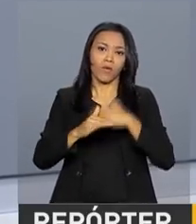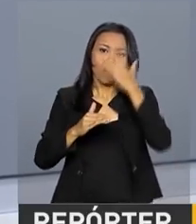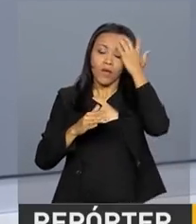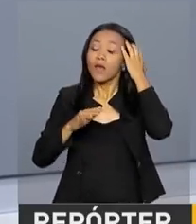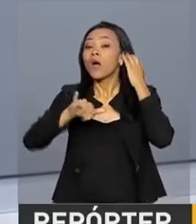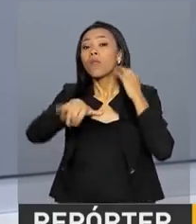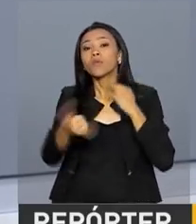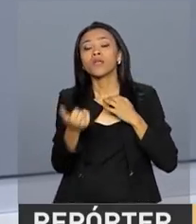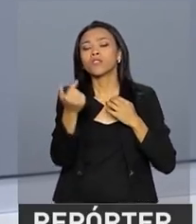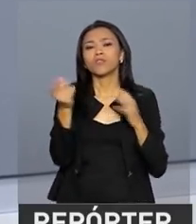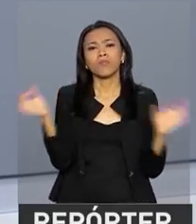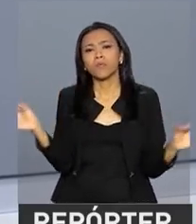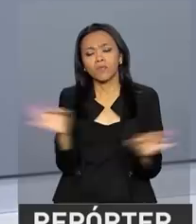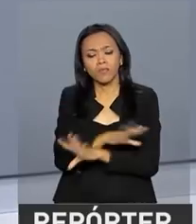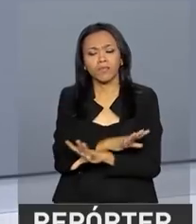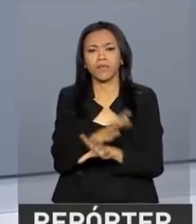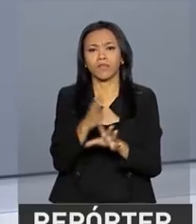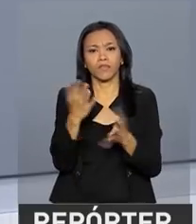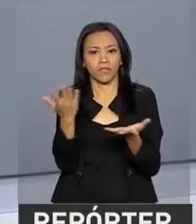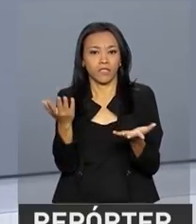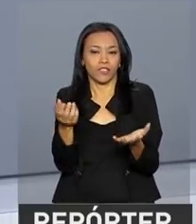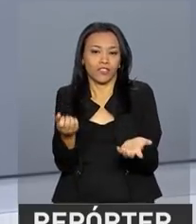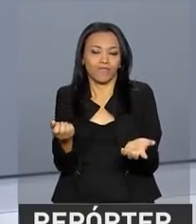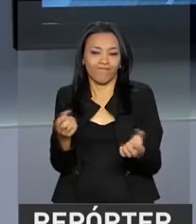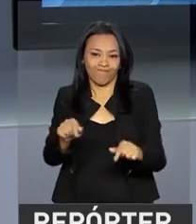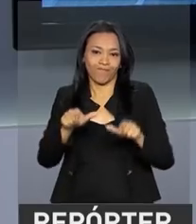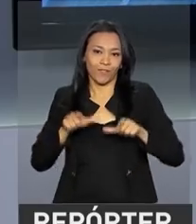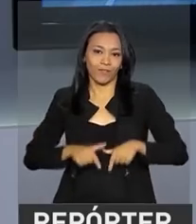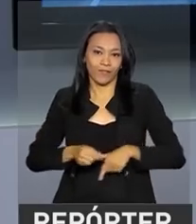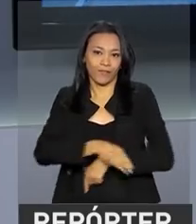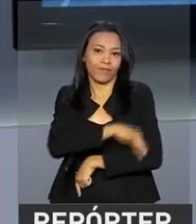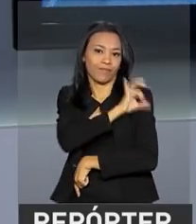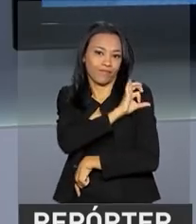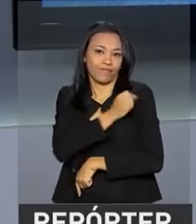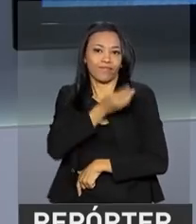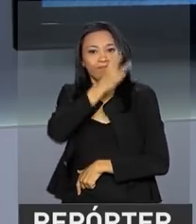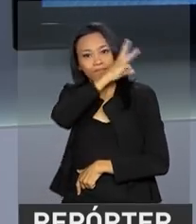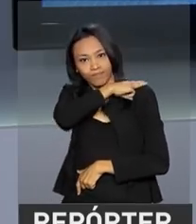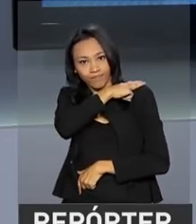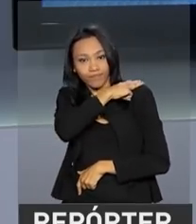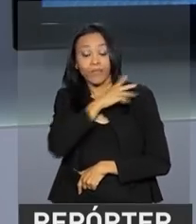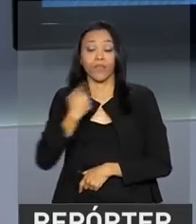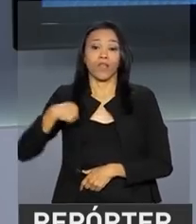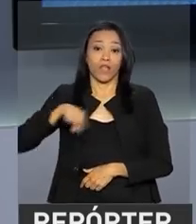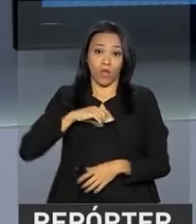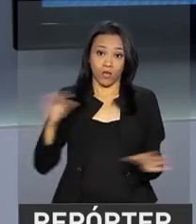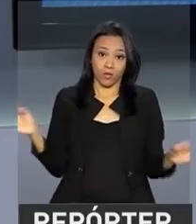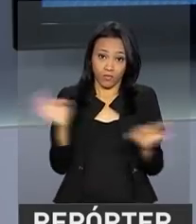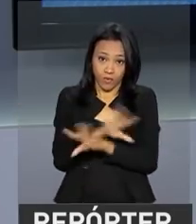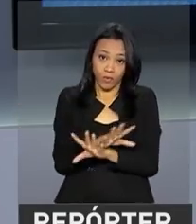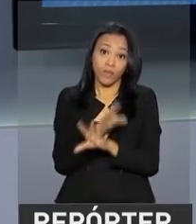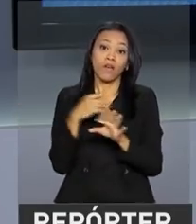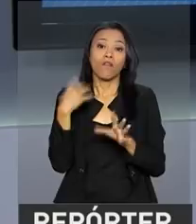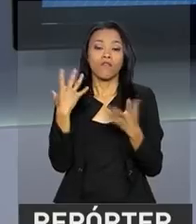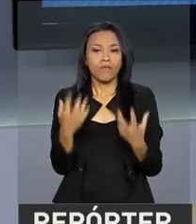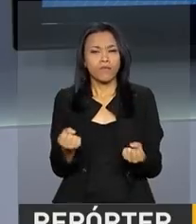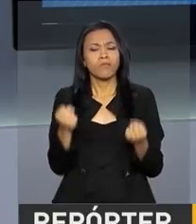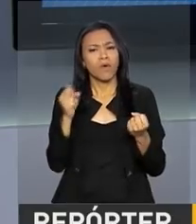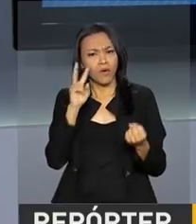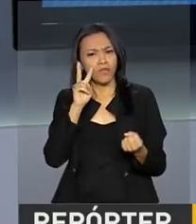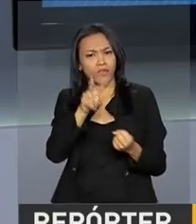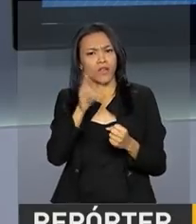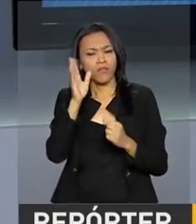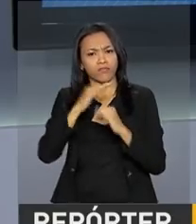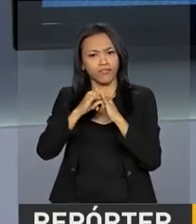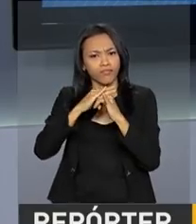de concluir os ensinos fundamental e médio nós ficamos por aqui você pode rever as reportagens no youtube e